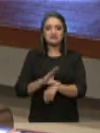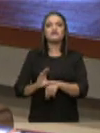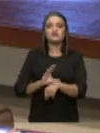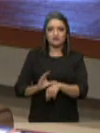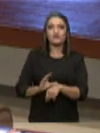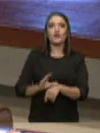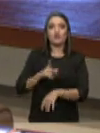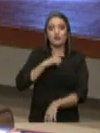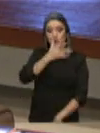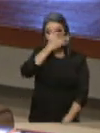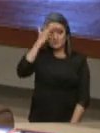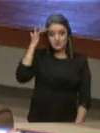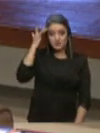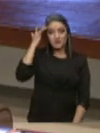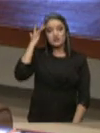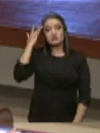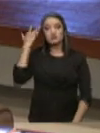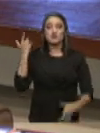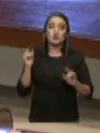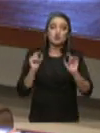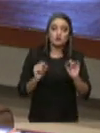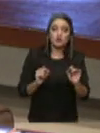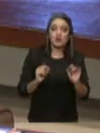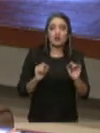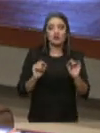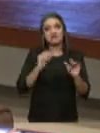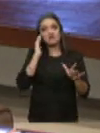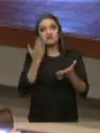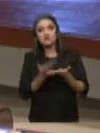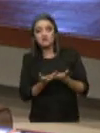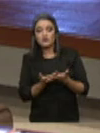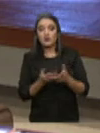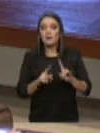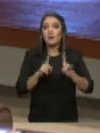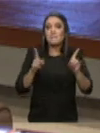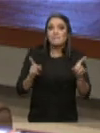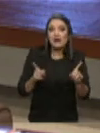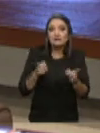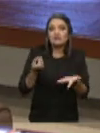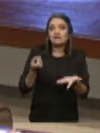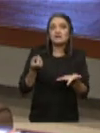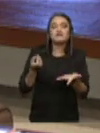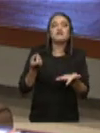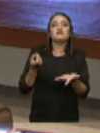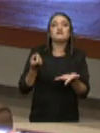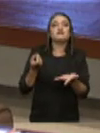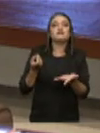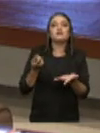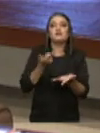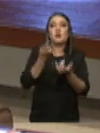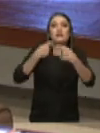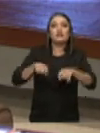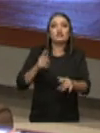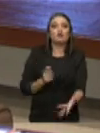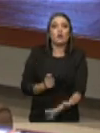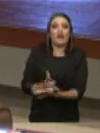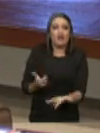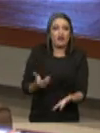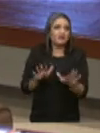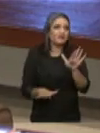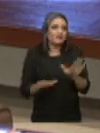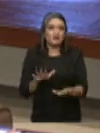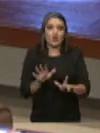na constitucionalidade de um determinado tributo e não pagaram. Isso é da vida fenomênica do direito. A justiça existe porque